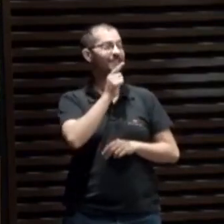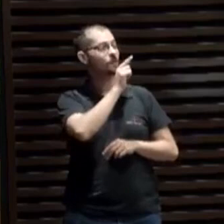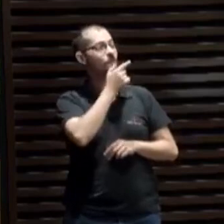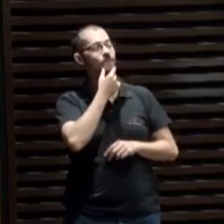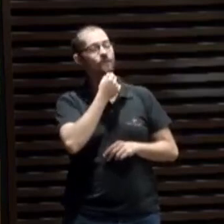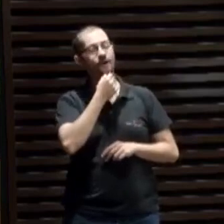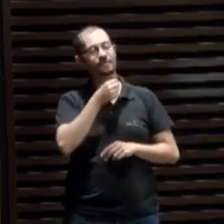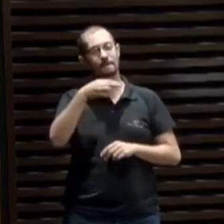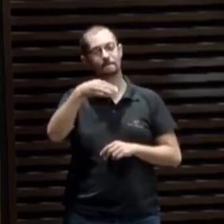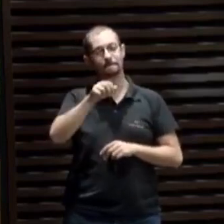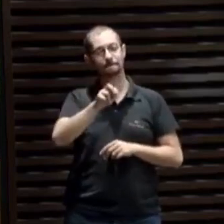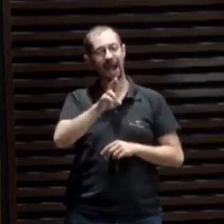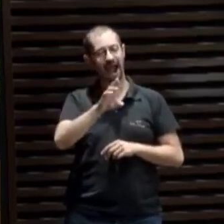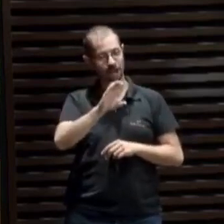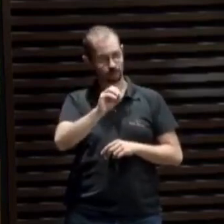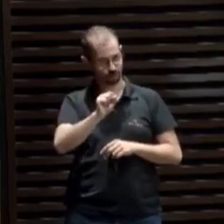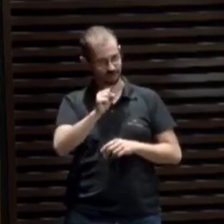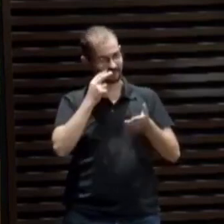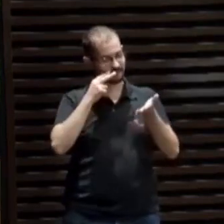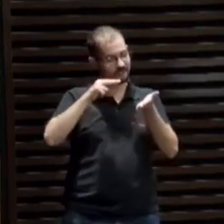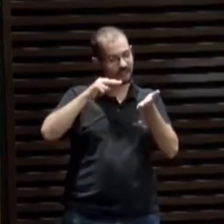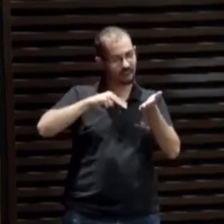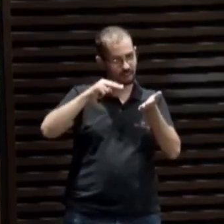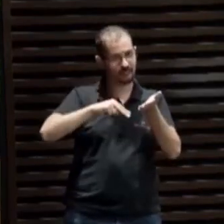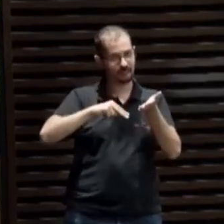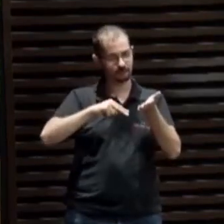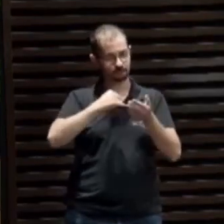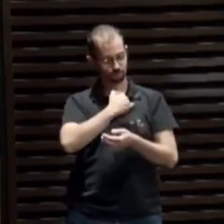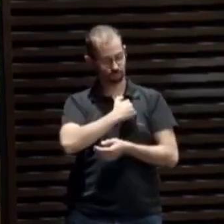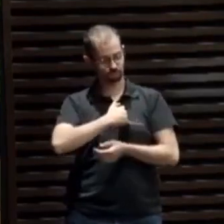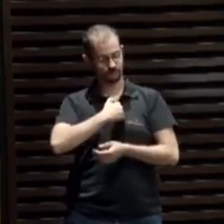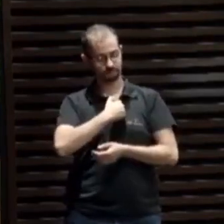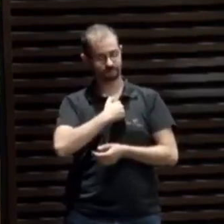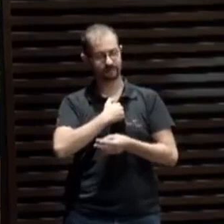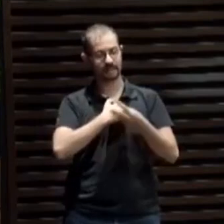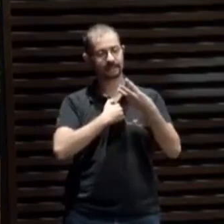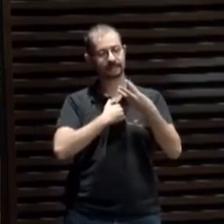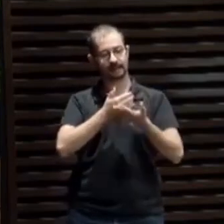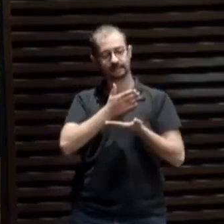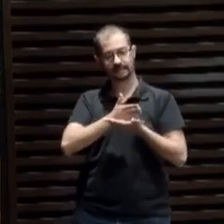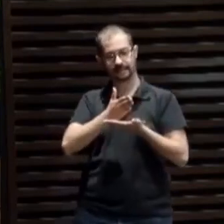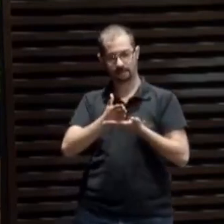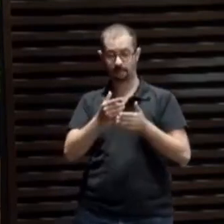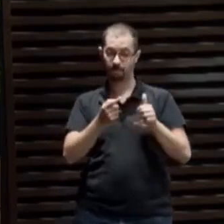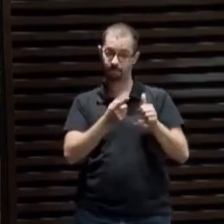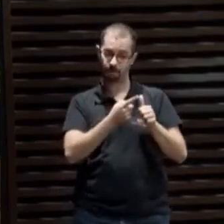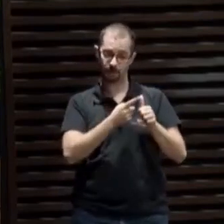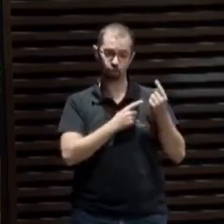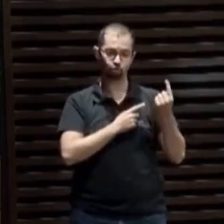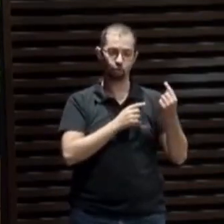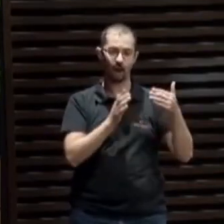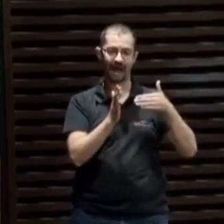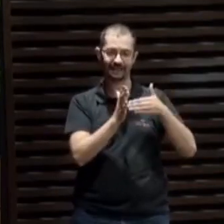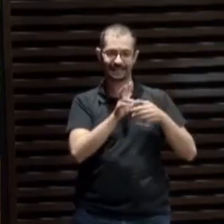João. Nós vamos fazer em 3 etapas. De 1 a 5, de